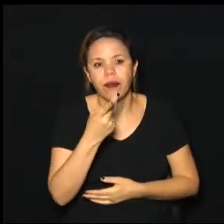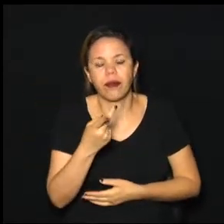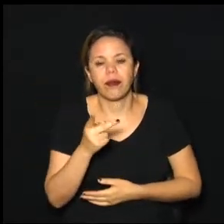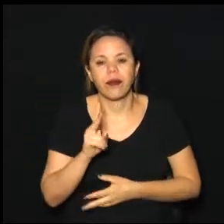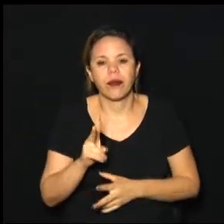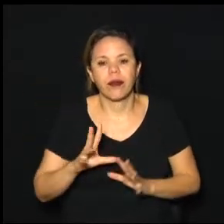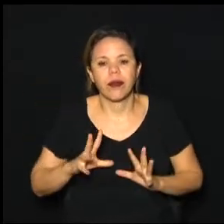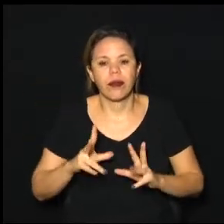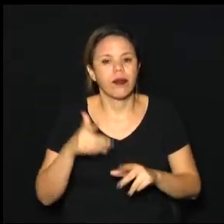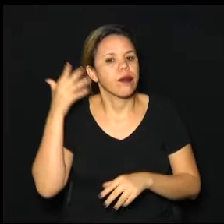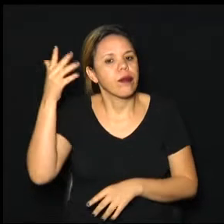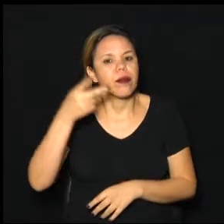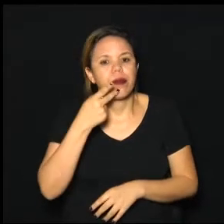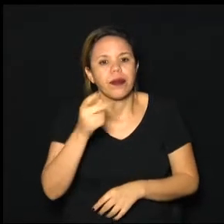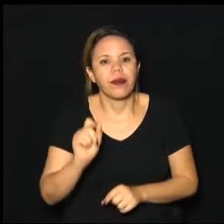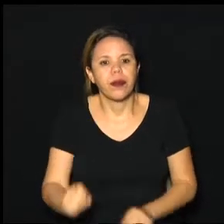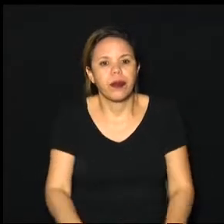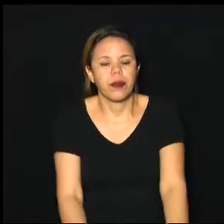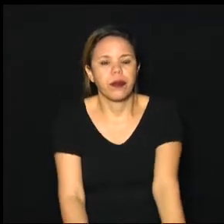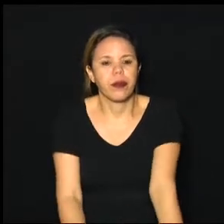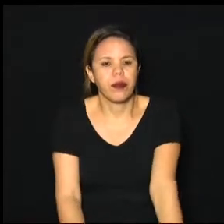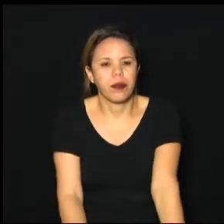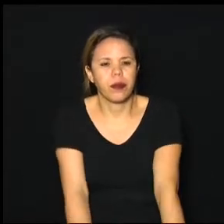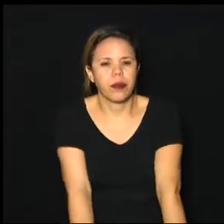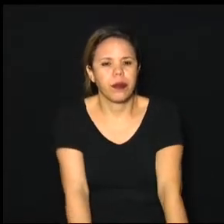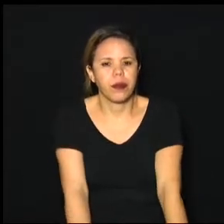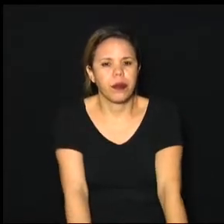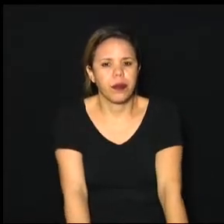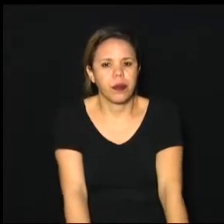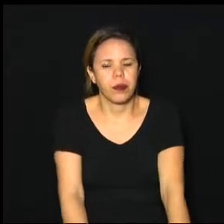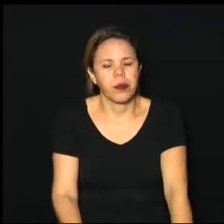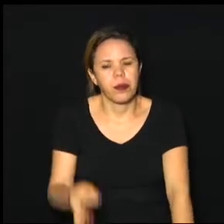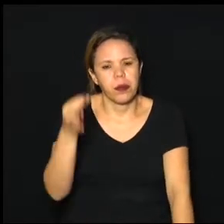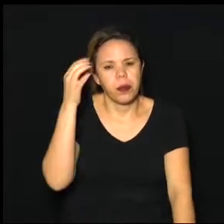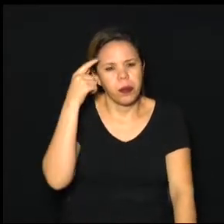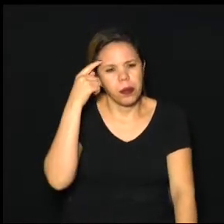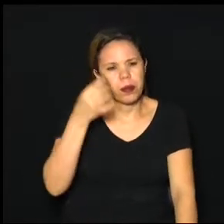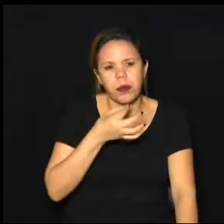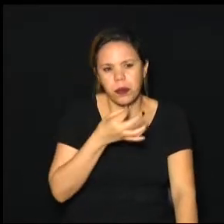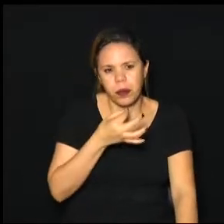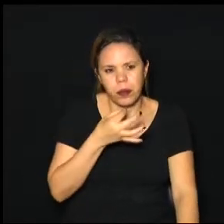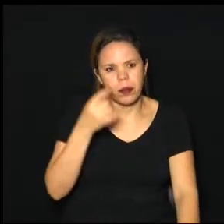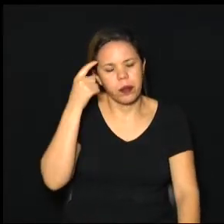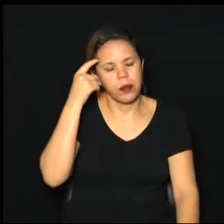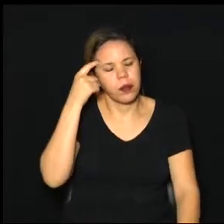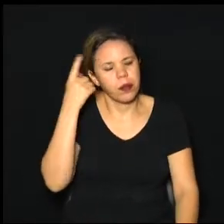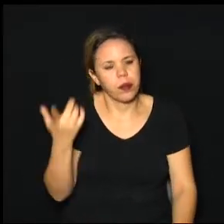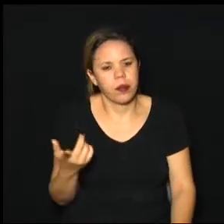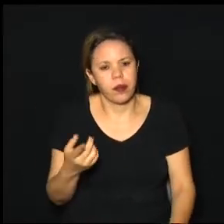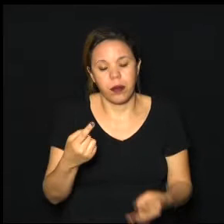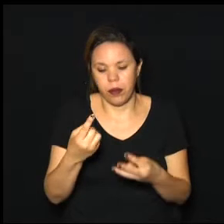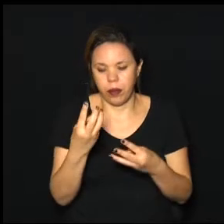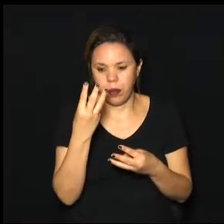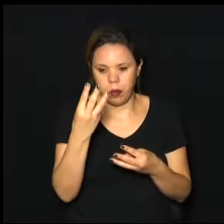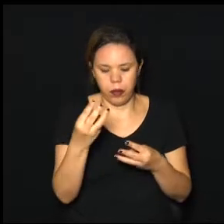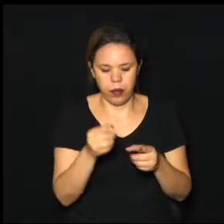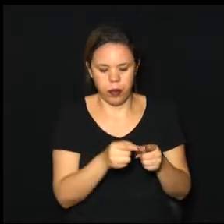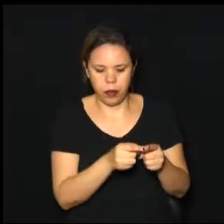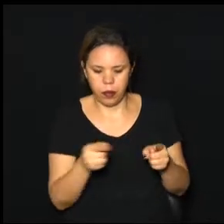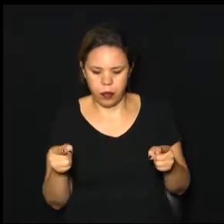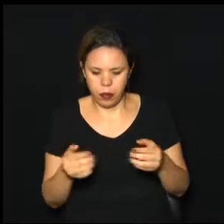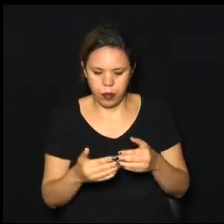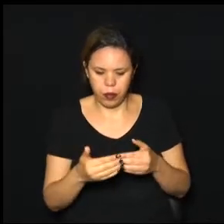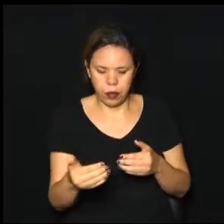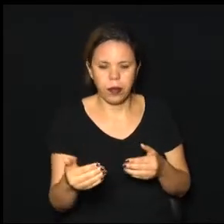toda palestra que eu dou, que eu particularmente penso o período de campanha eleitoral em 3 fases. Então, nós temos